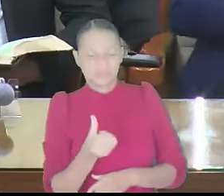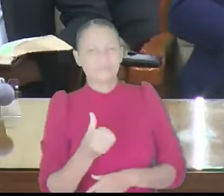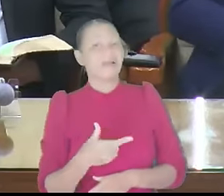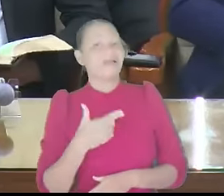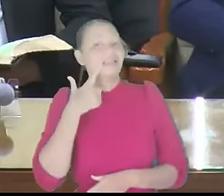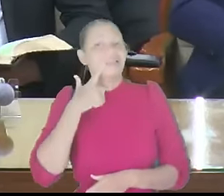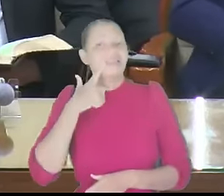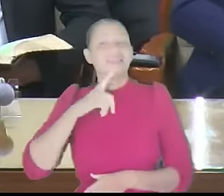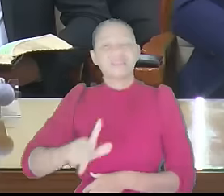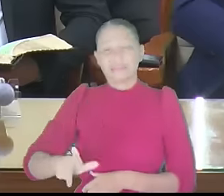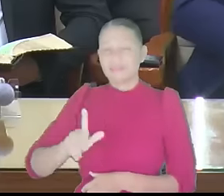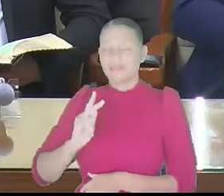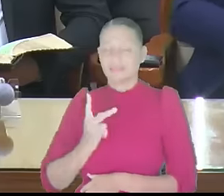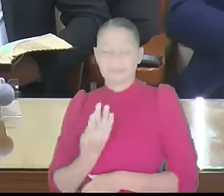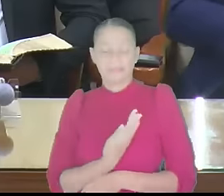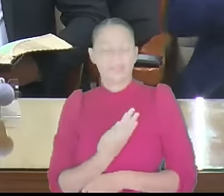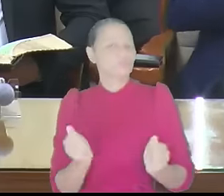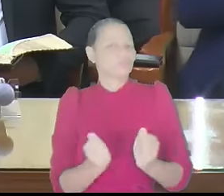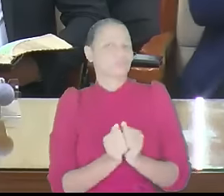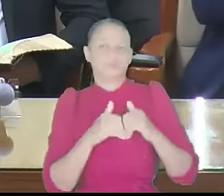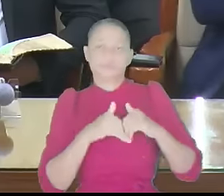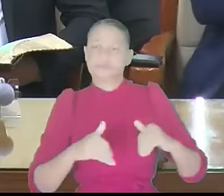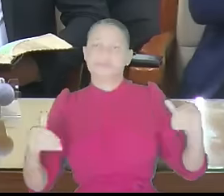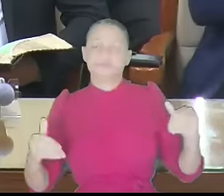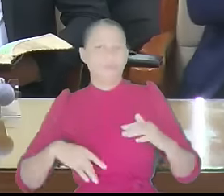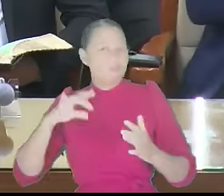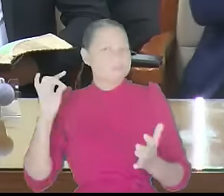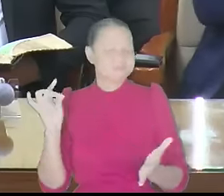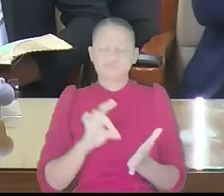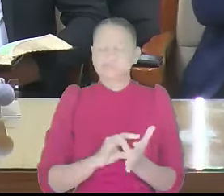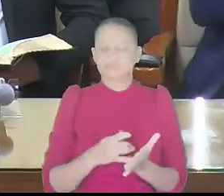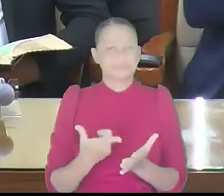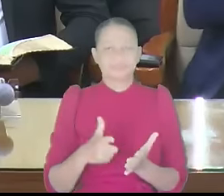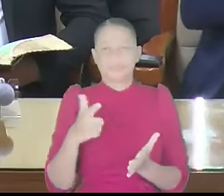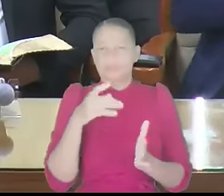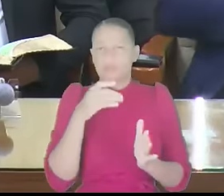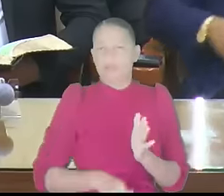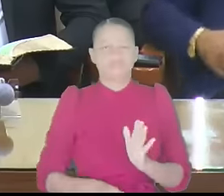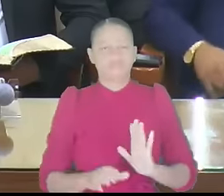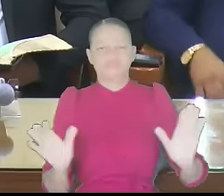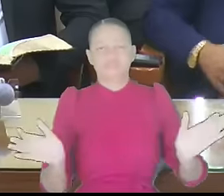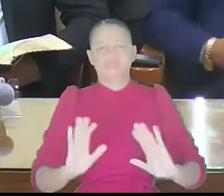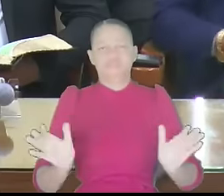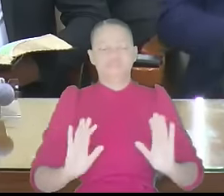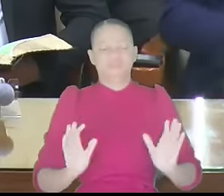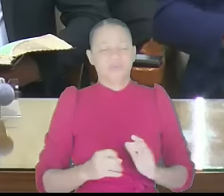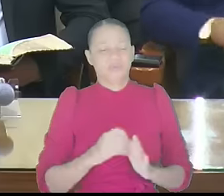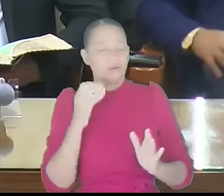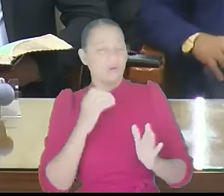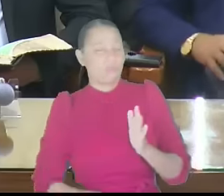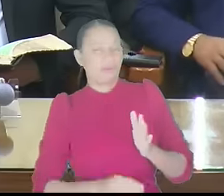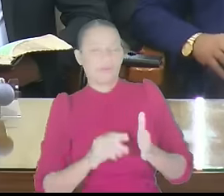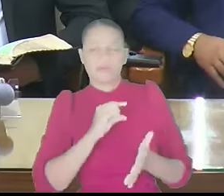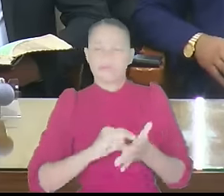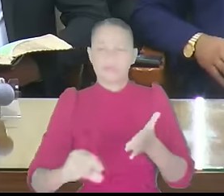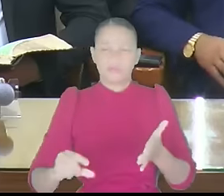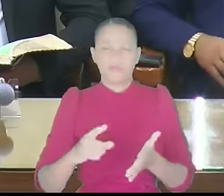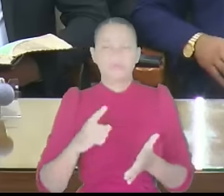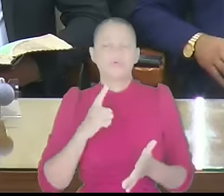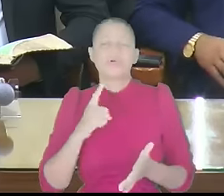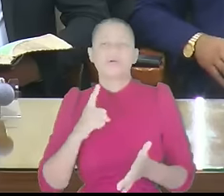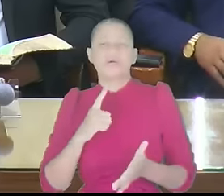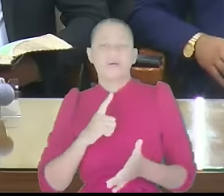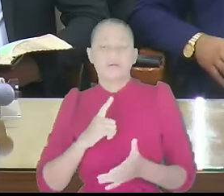junto. Não tem separação. Na Bíblia original não tinha capítulos. Os capítulos e os versículos foram colocados muitos